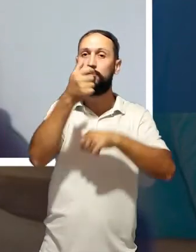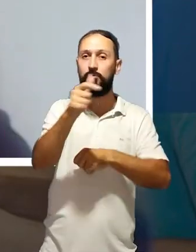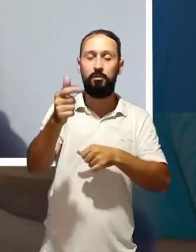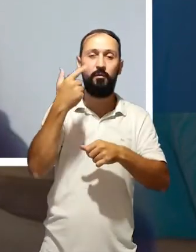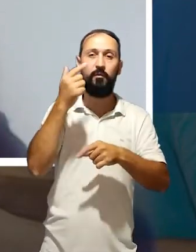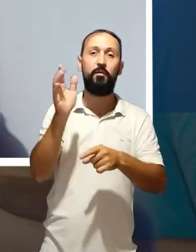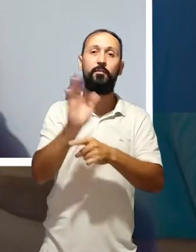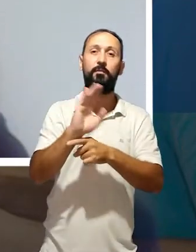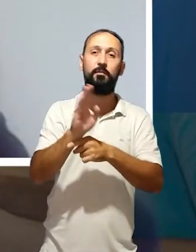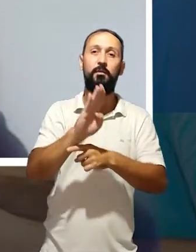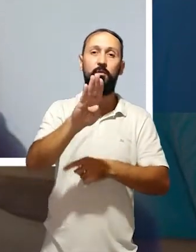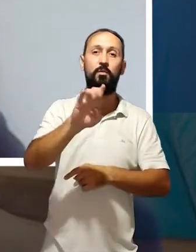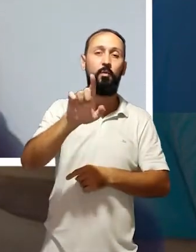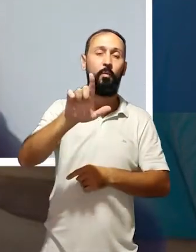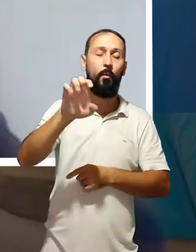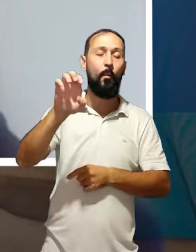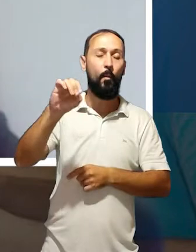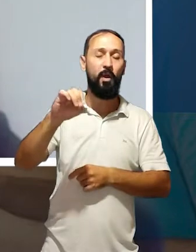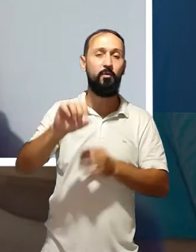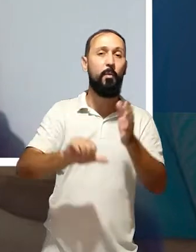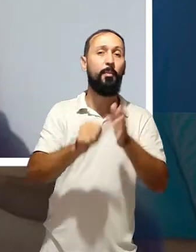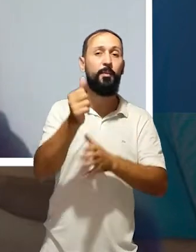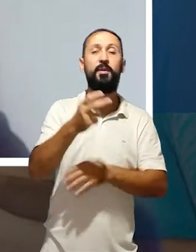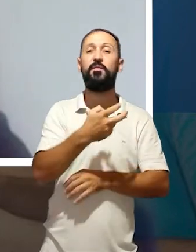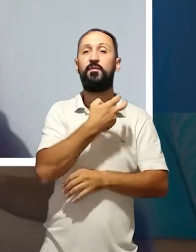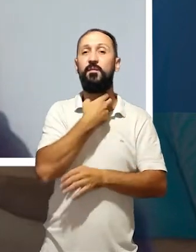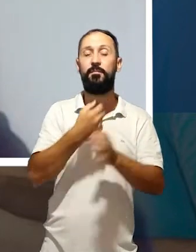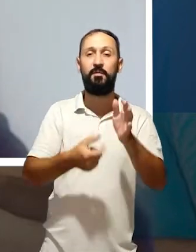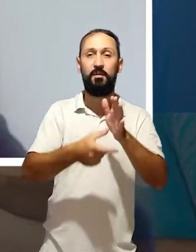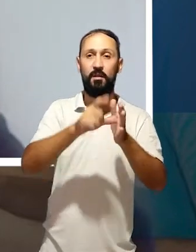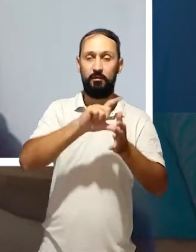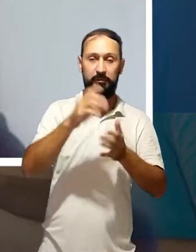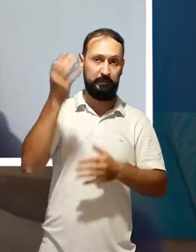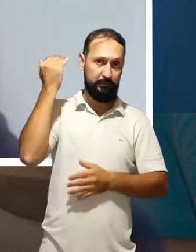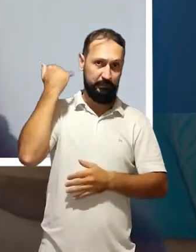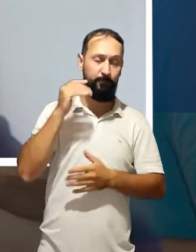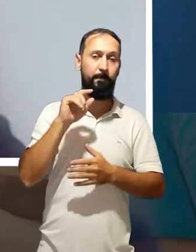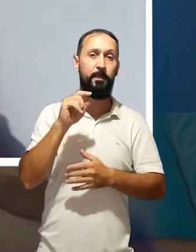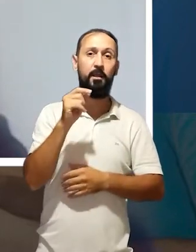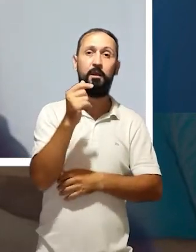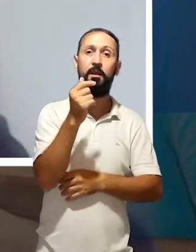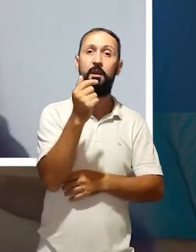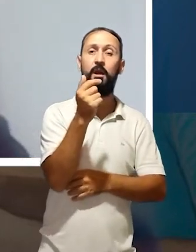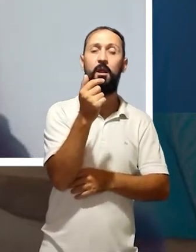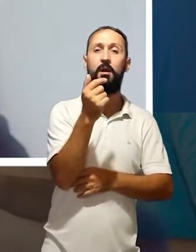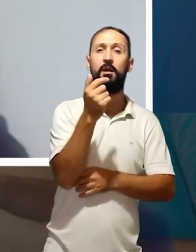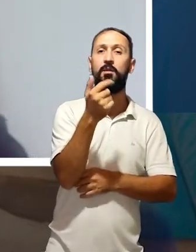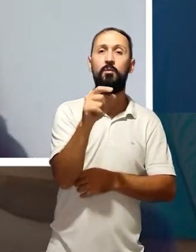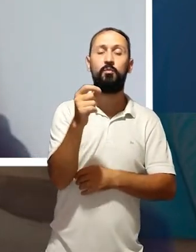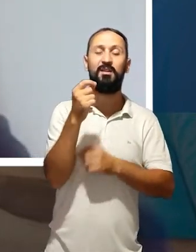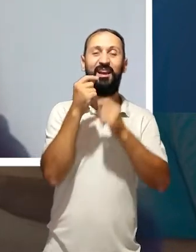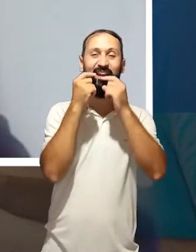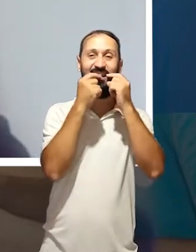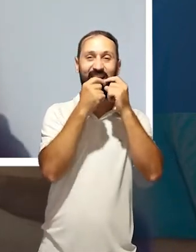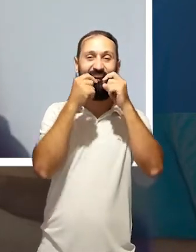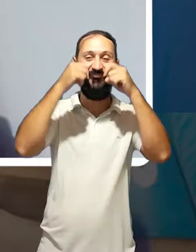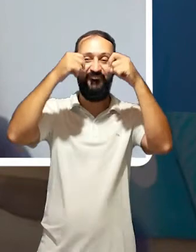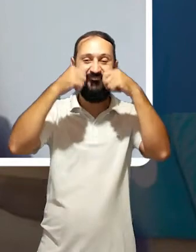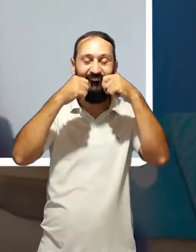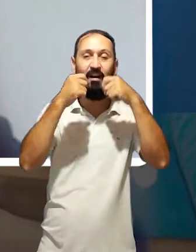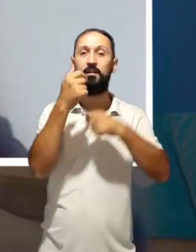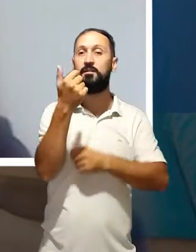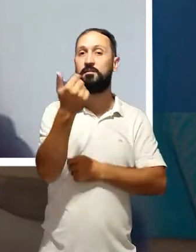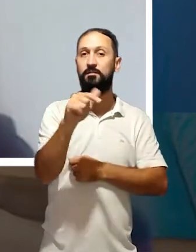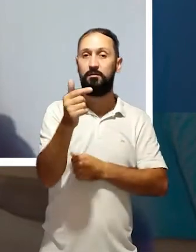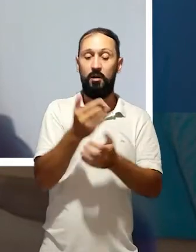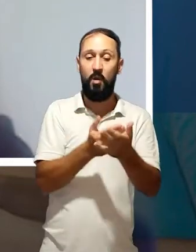você observar os filmes do Bela Lugosi, que é o primeiro vampiro que vem antes do Christopher Lee, ele não tem dentes